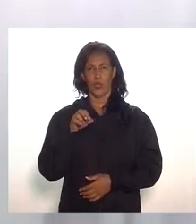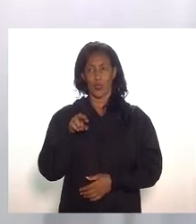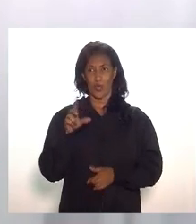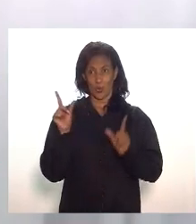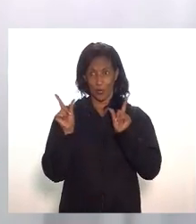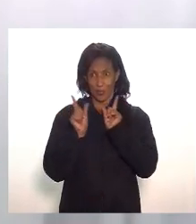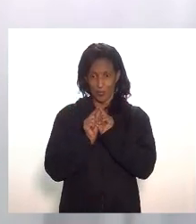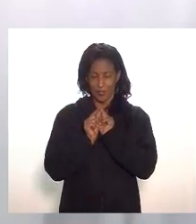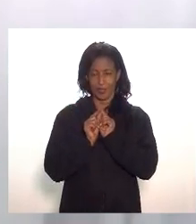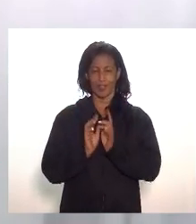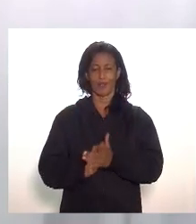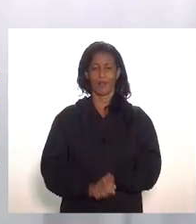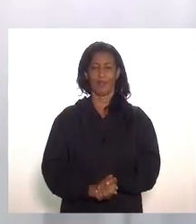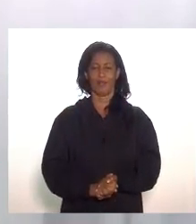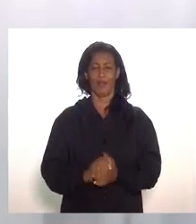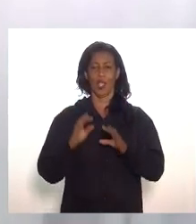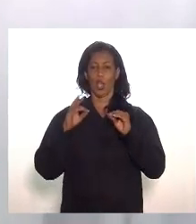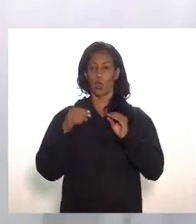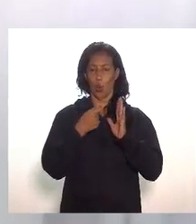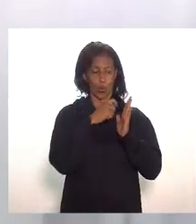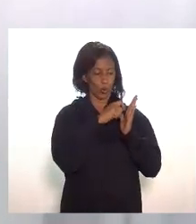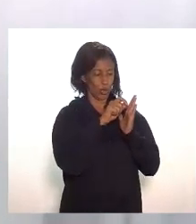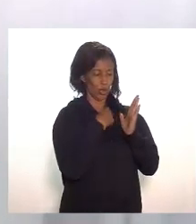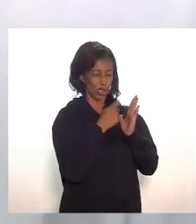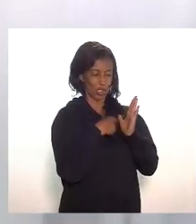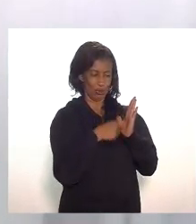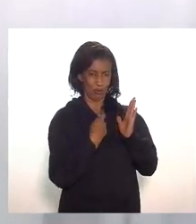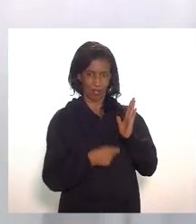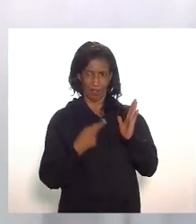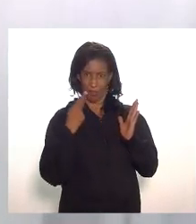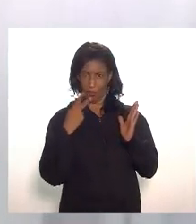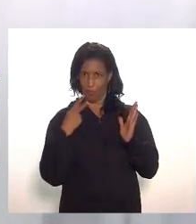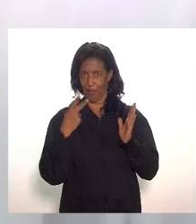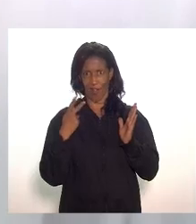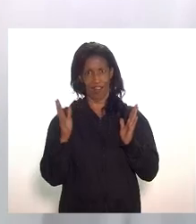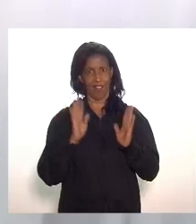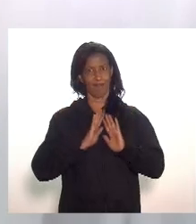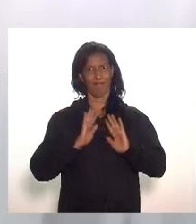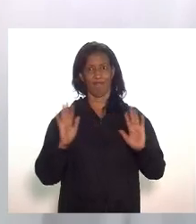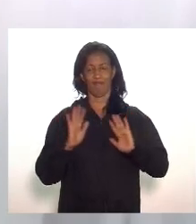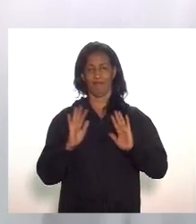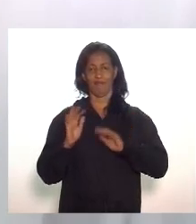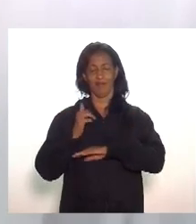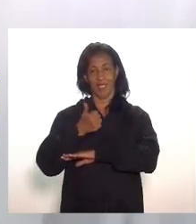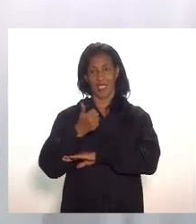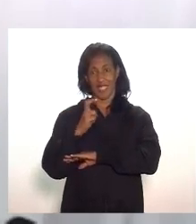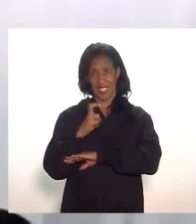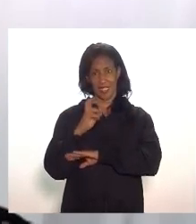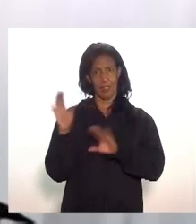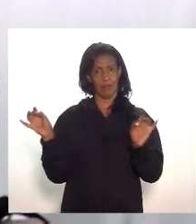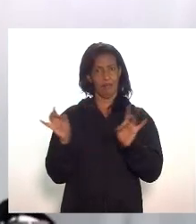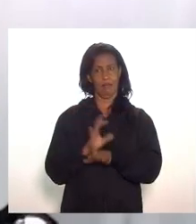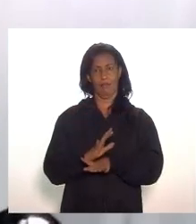tempo todos os inscritos fazerem uso da... porque nós temos que encerrar